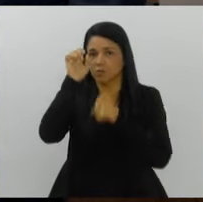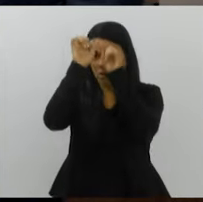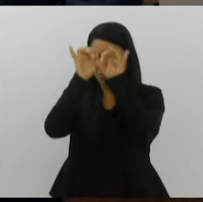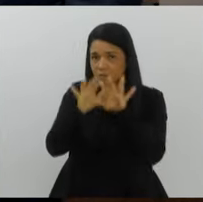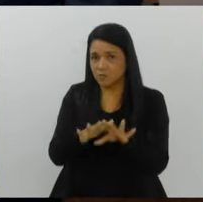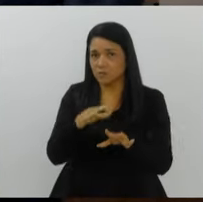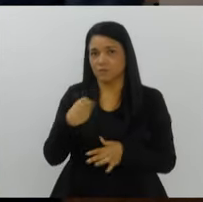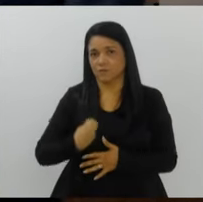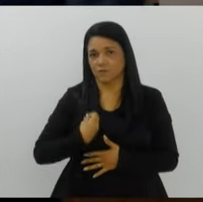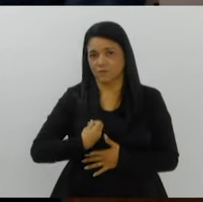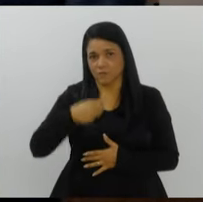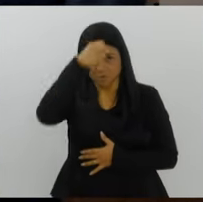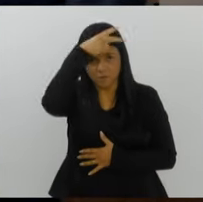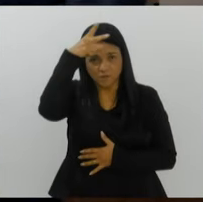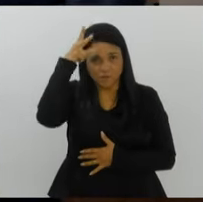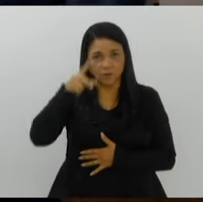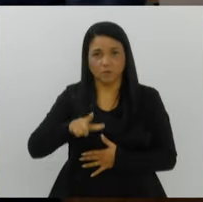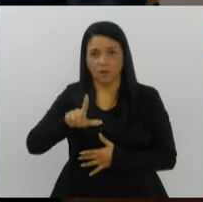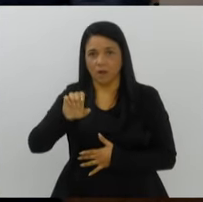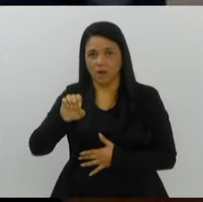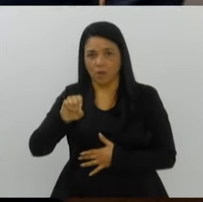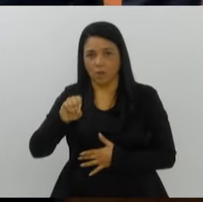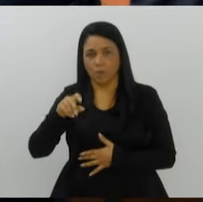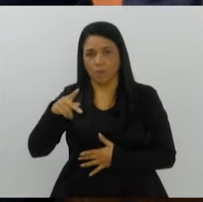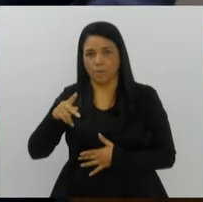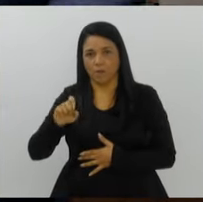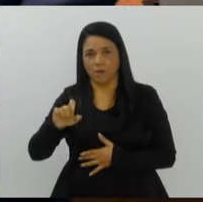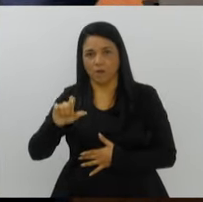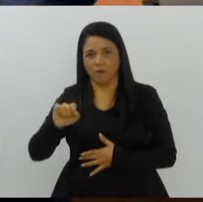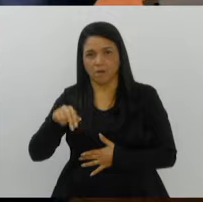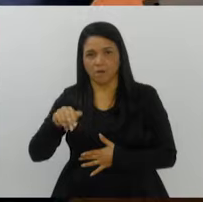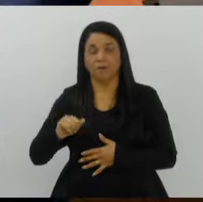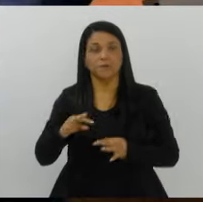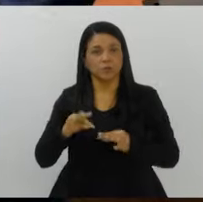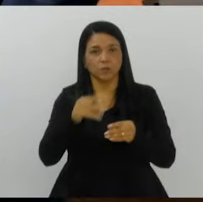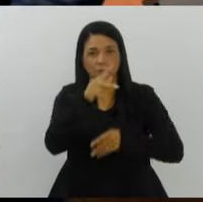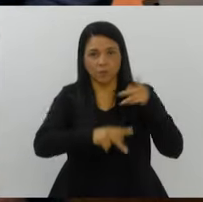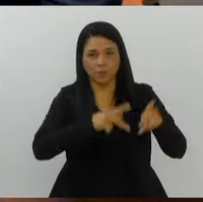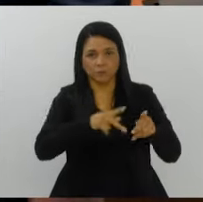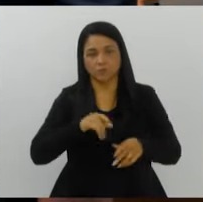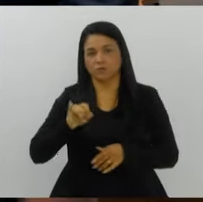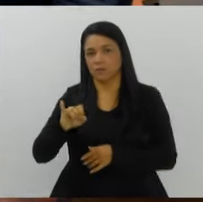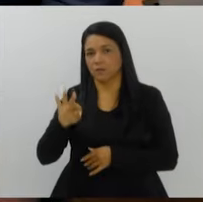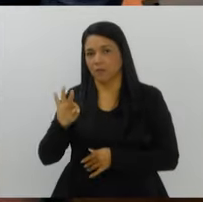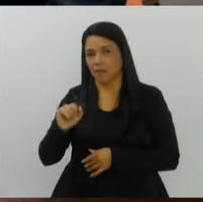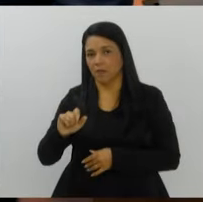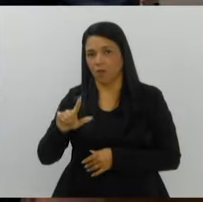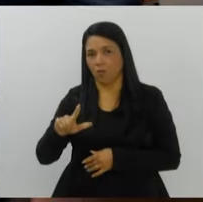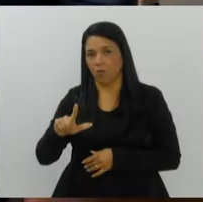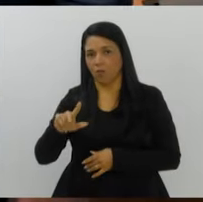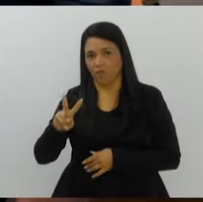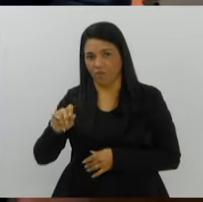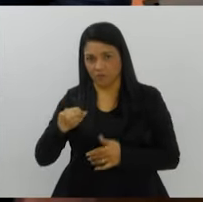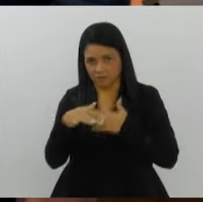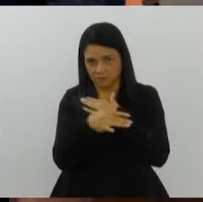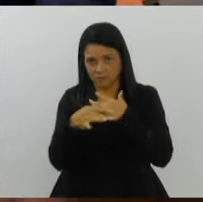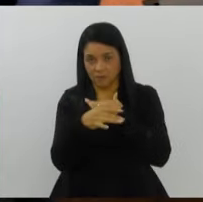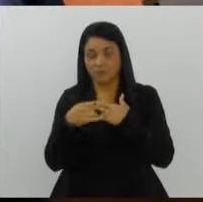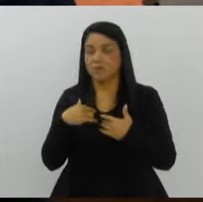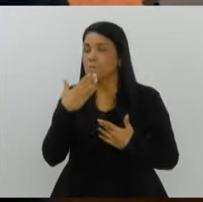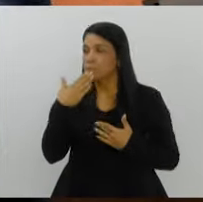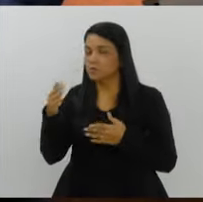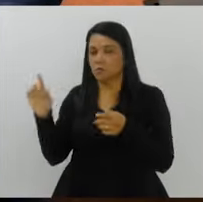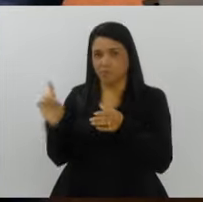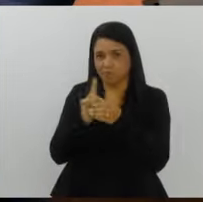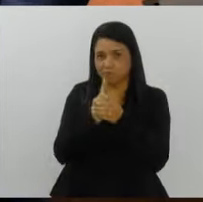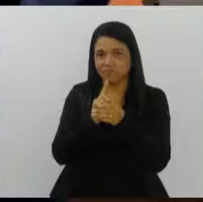a vida do prefeito Léo Pelanca e de toda a população de Italva. E quero aproveitar para pedir ao deputado a coautoria no projeto,